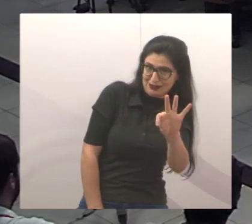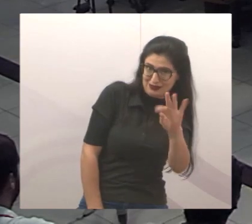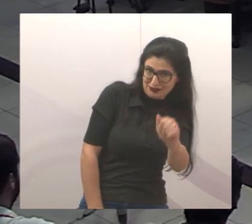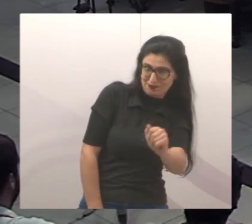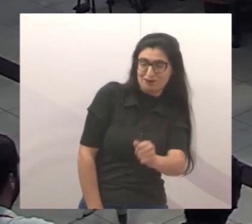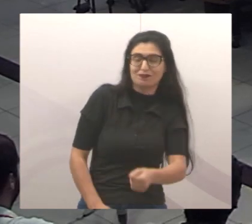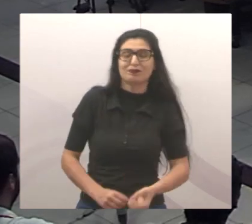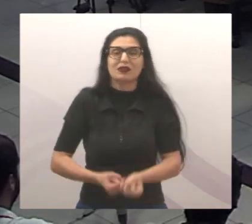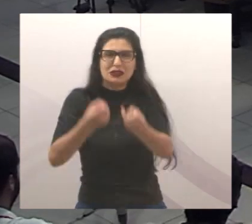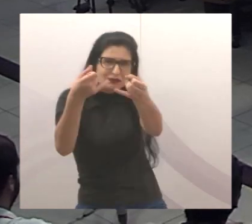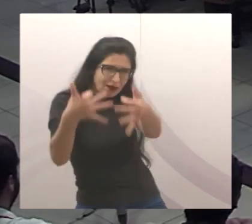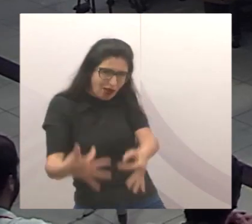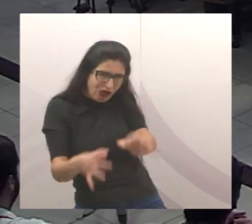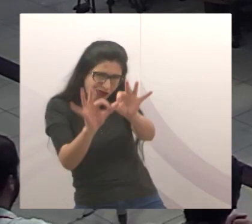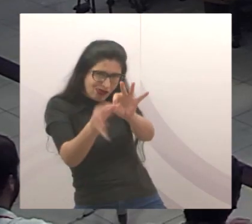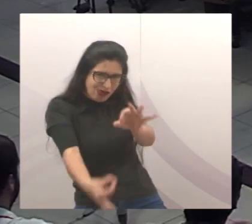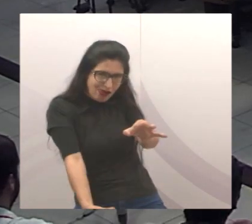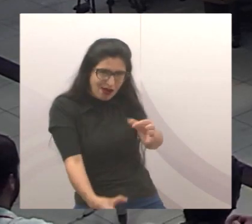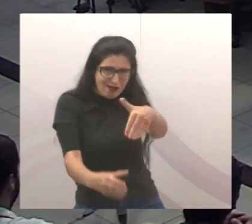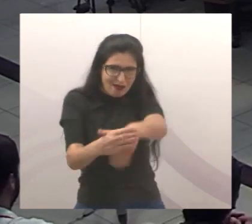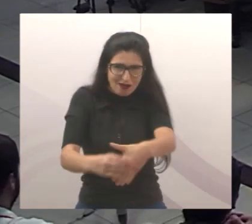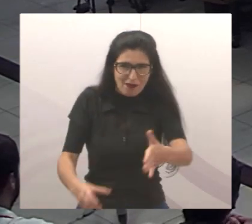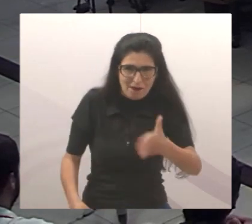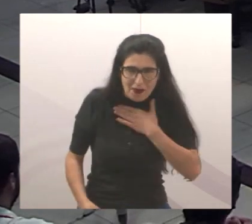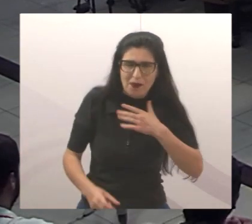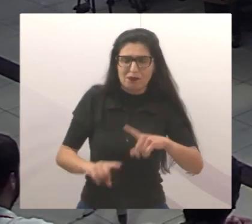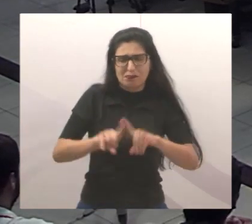Justificando meu voto, a única coisa que eu